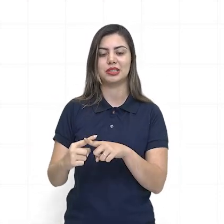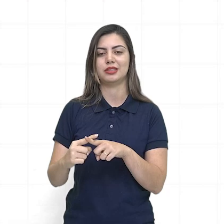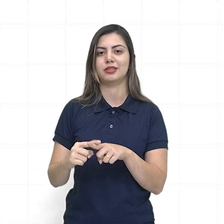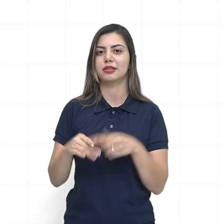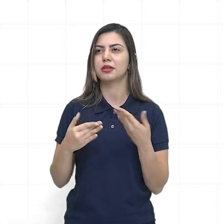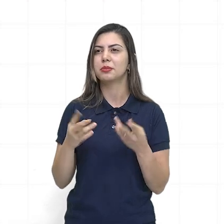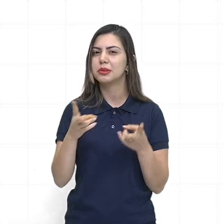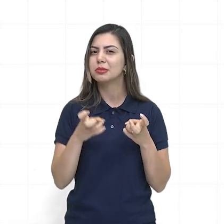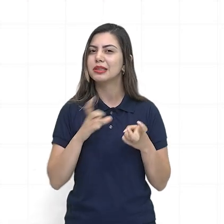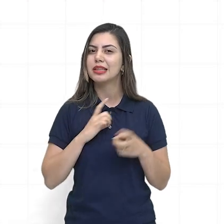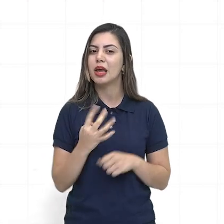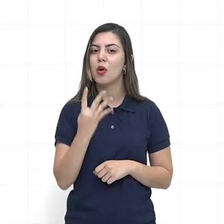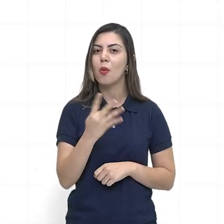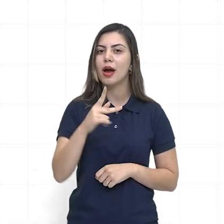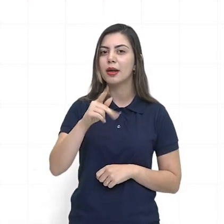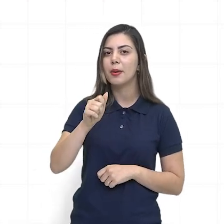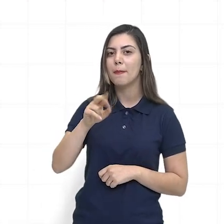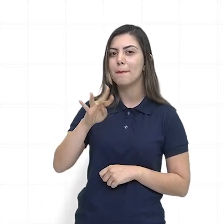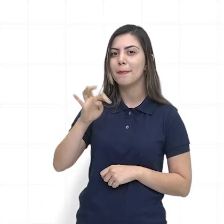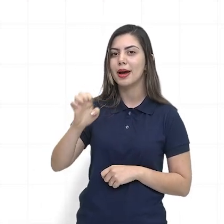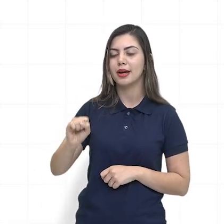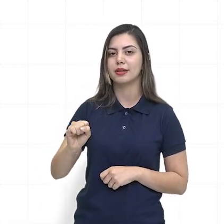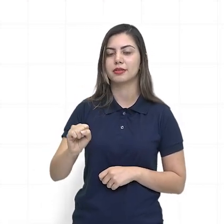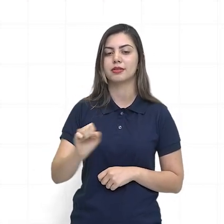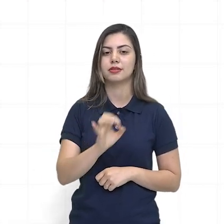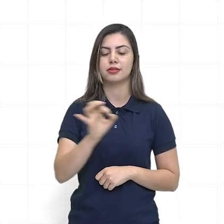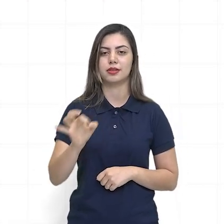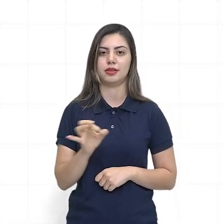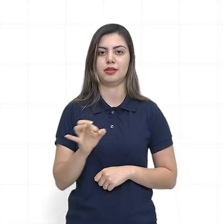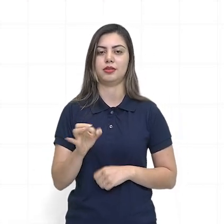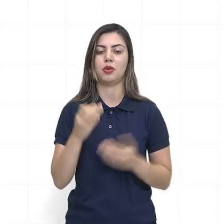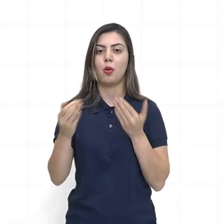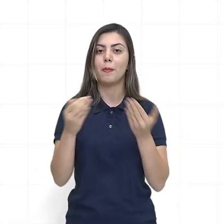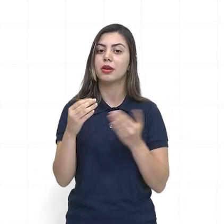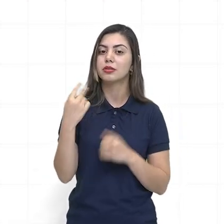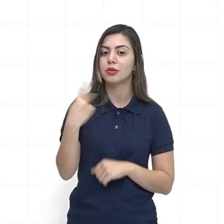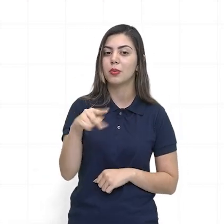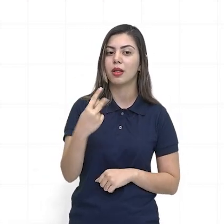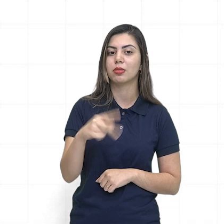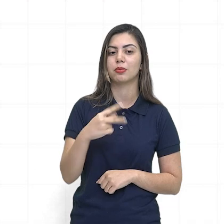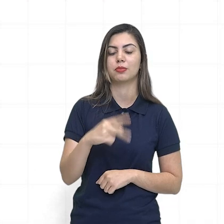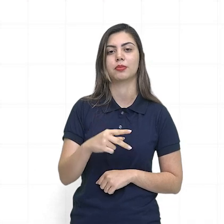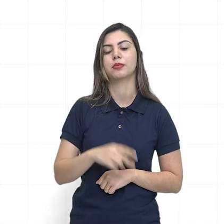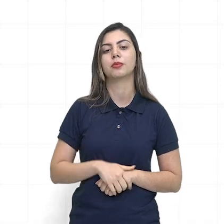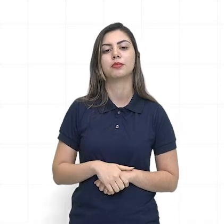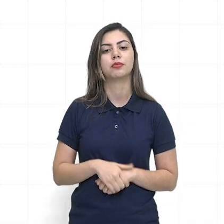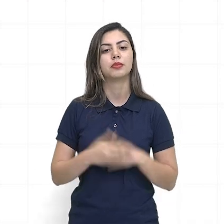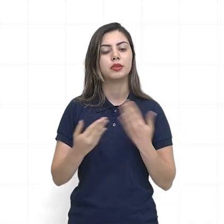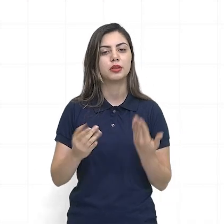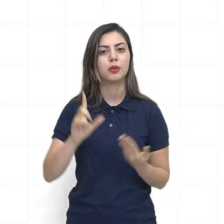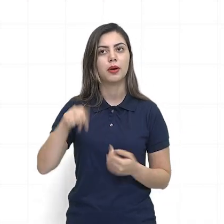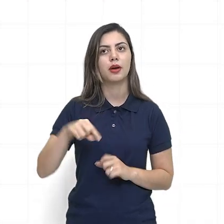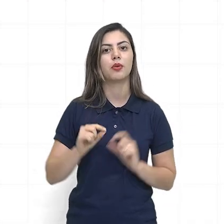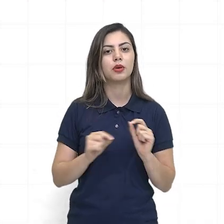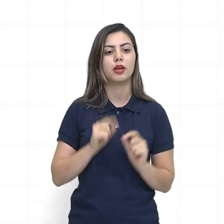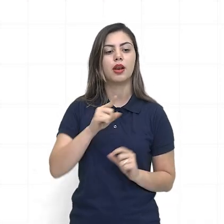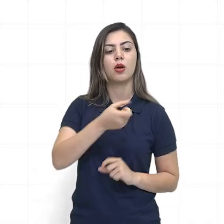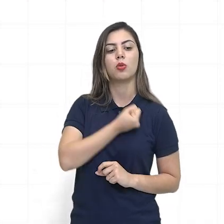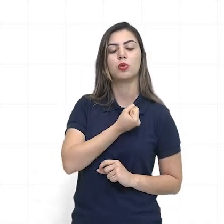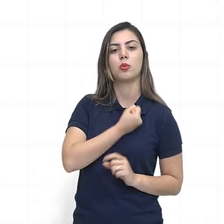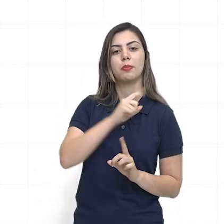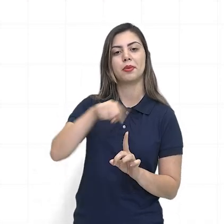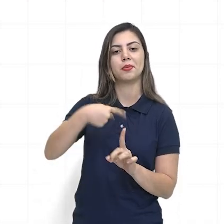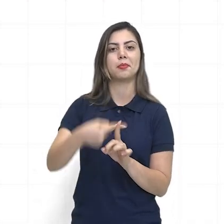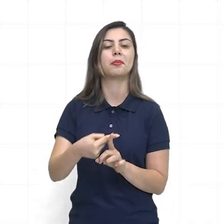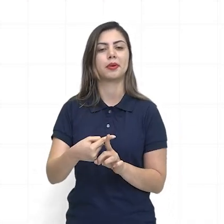partes. Do que quem? A sua. Então, a sua vai lá mais uma. E o que eu sei?